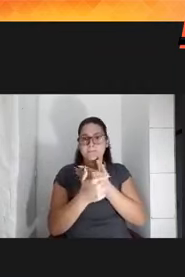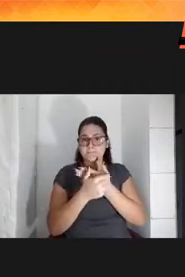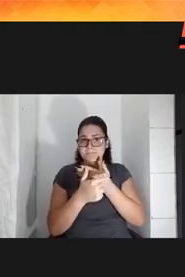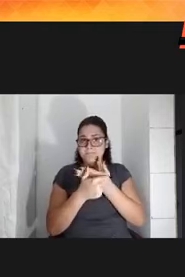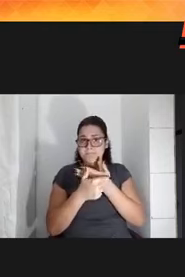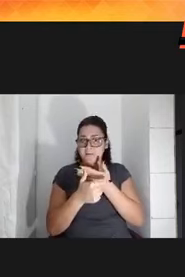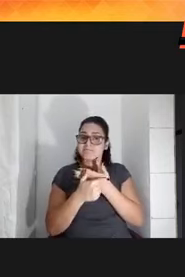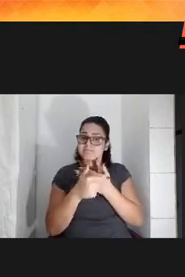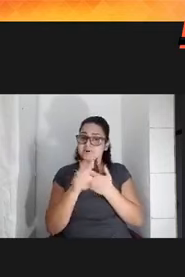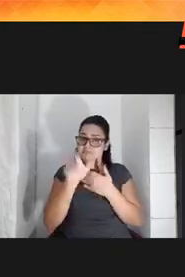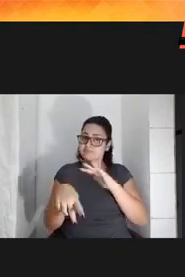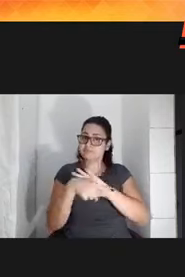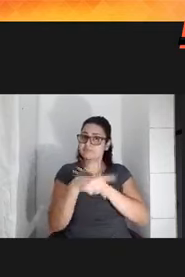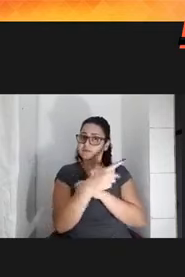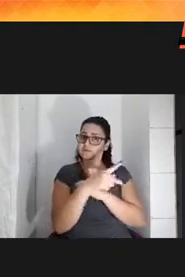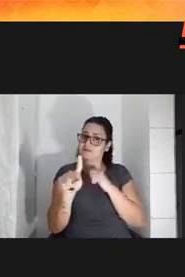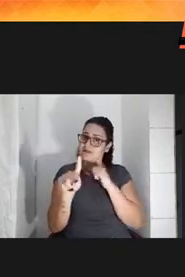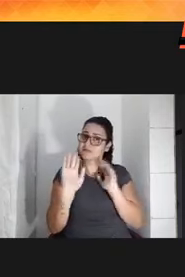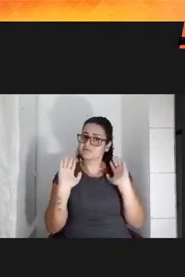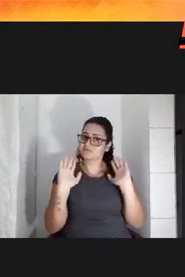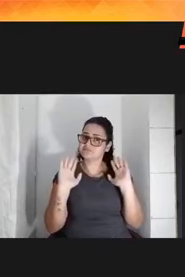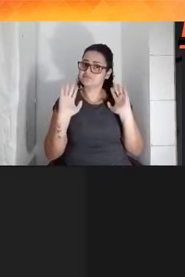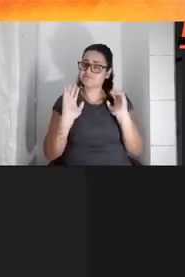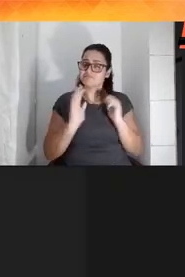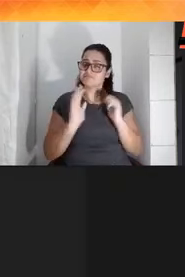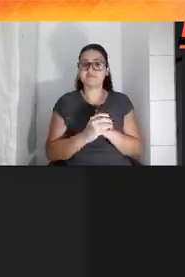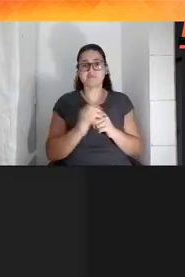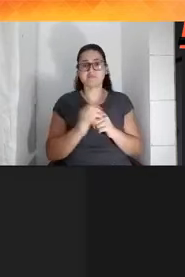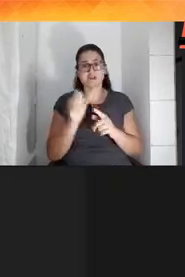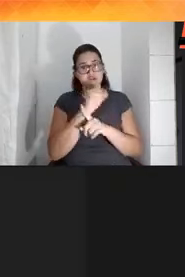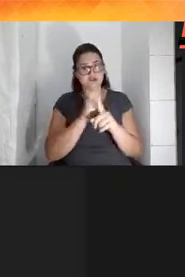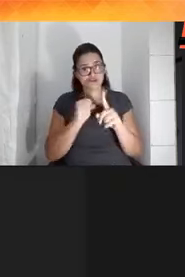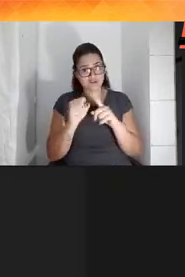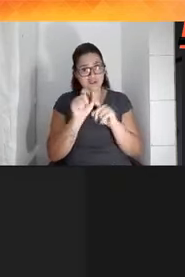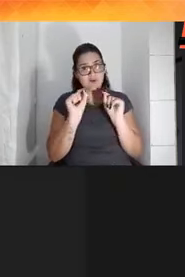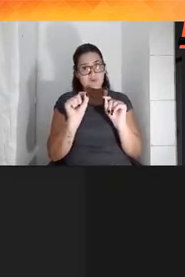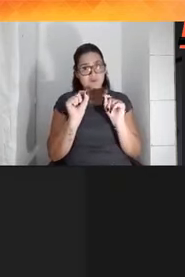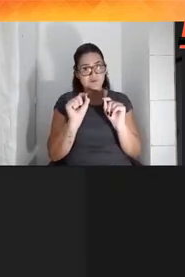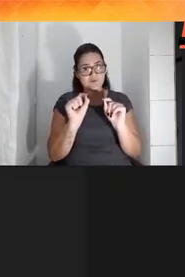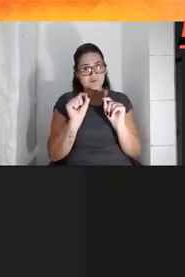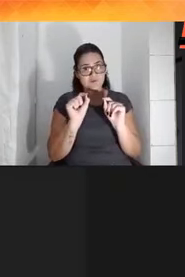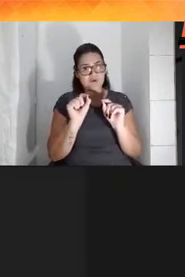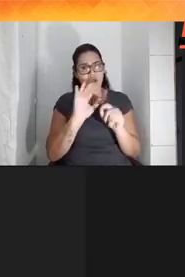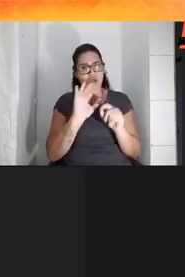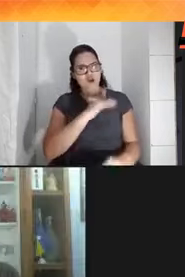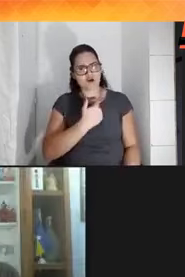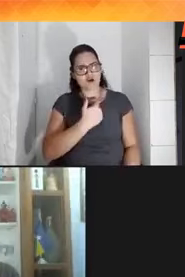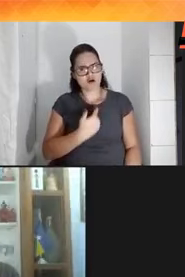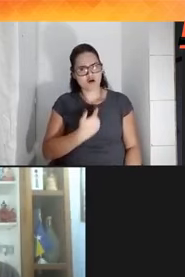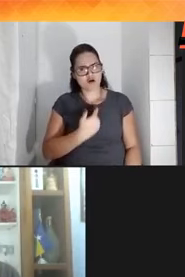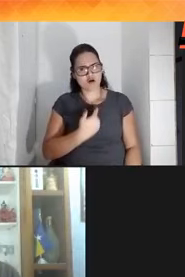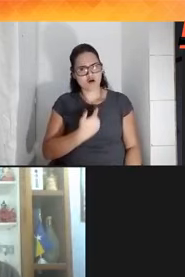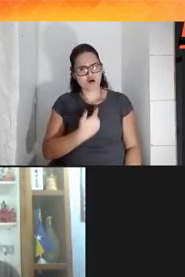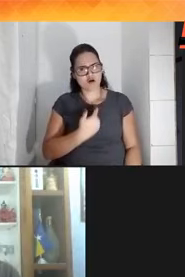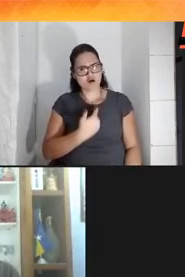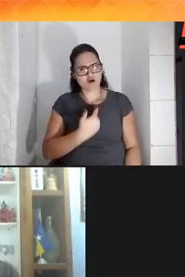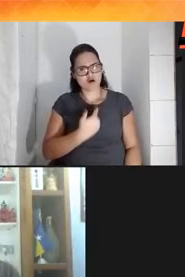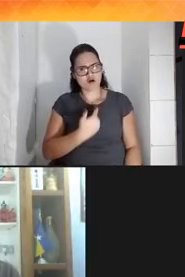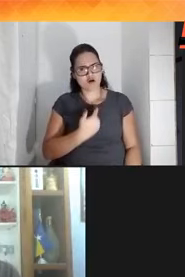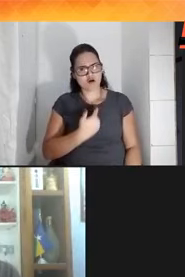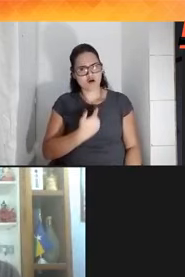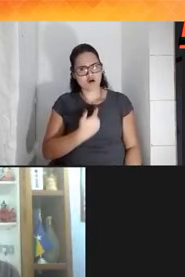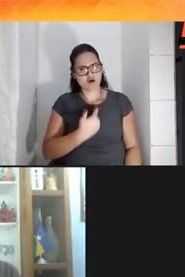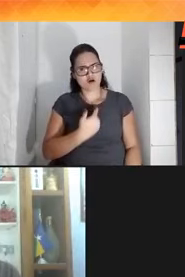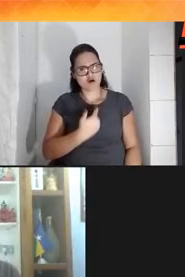né? Ou seja, que a sociedade, os governos, as políticas públicas vivem negando para esses trabalhadores